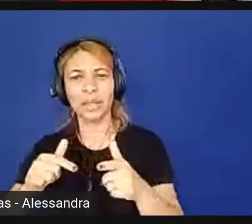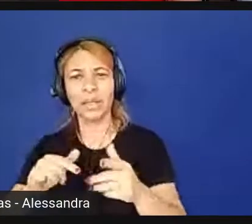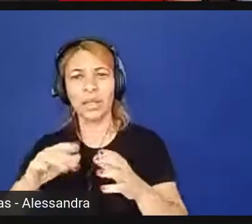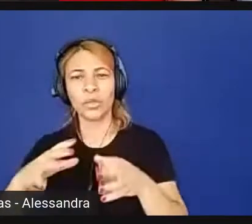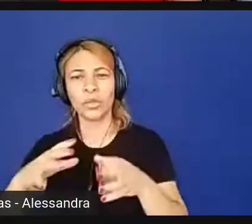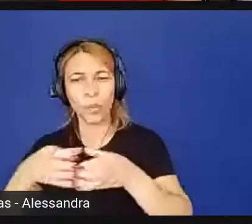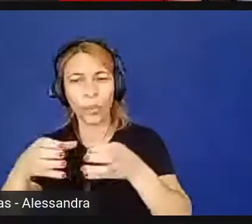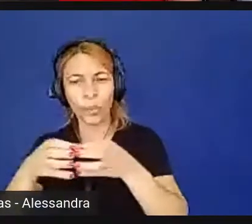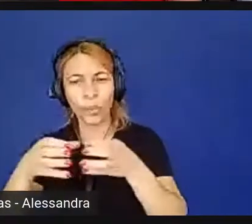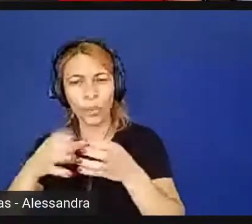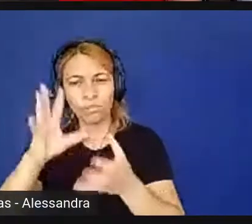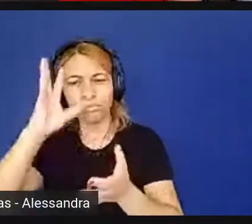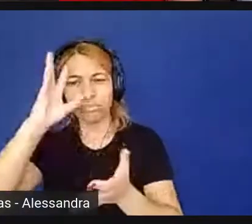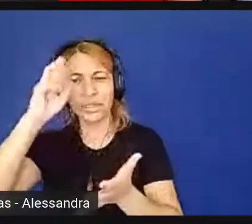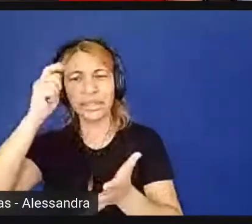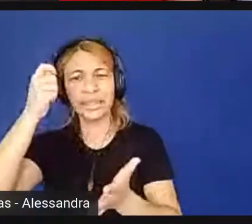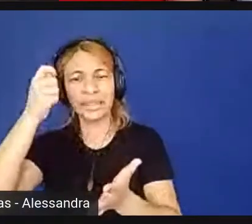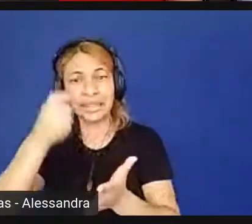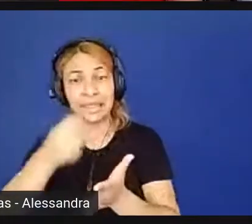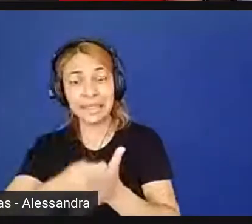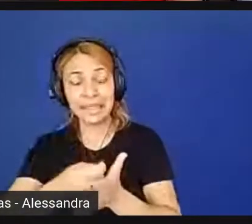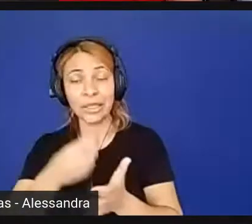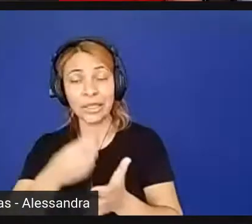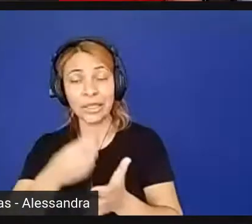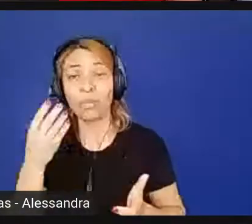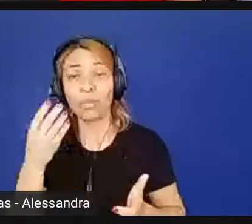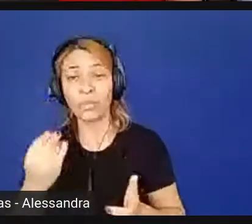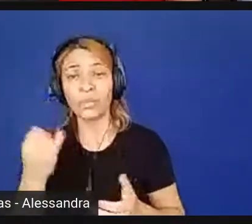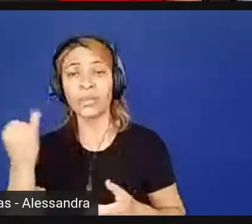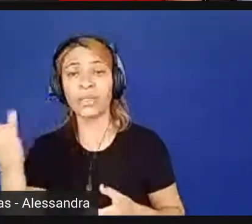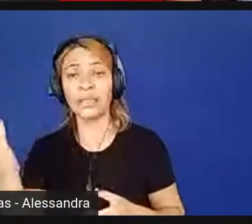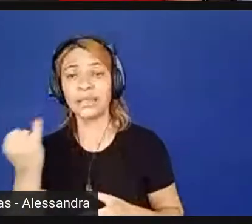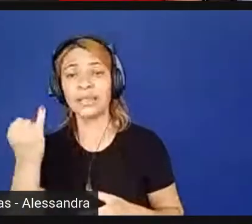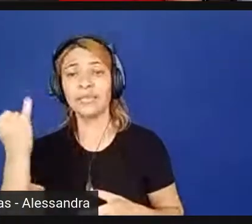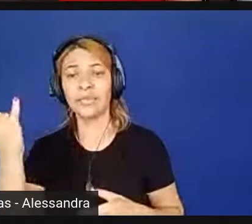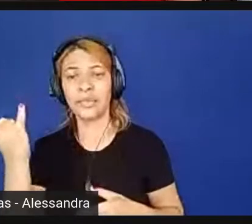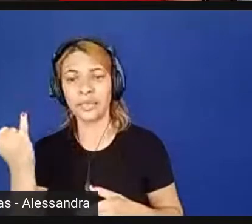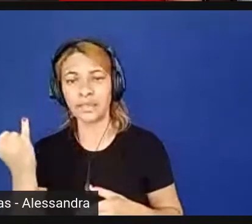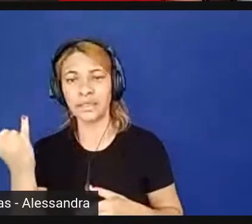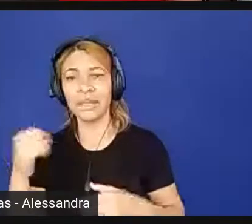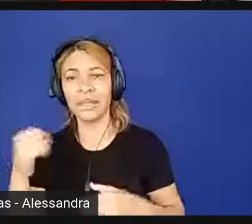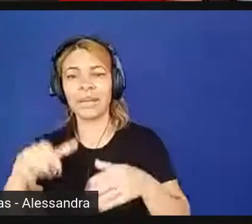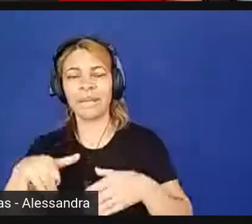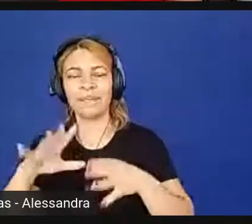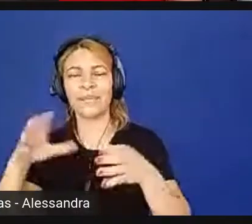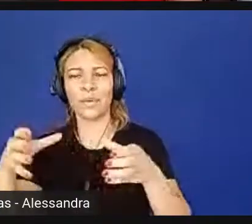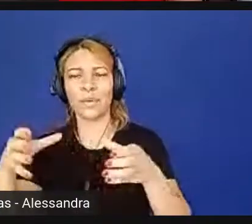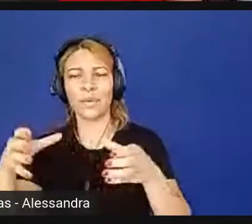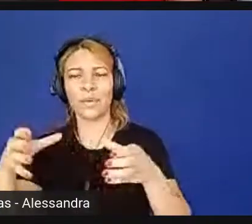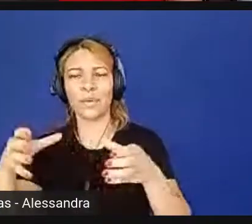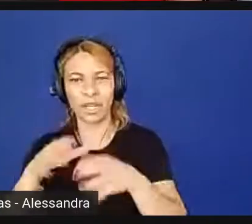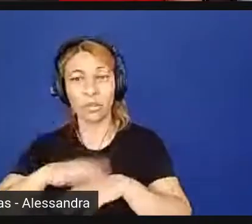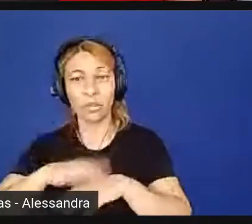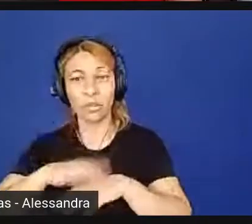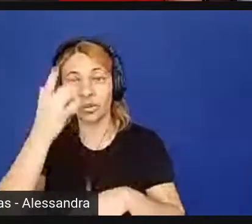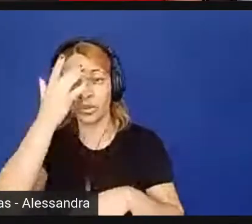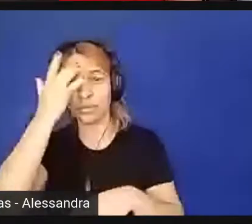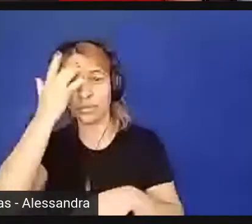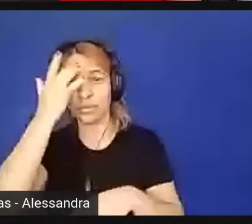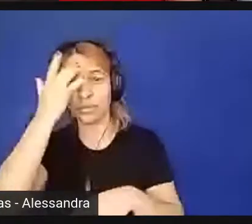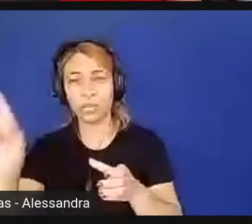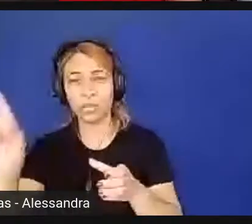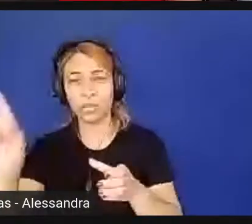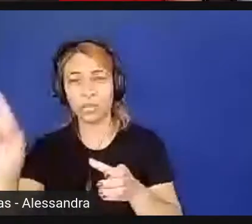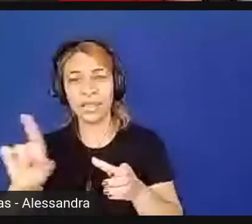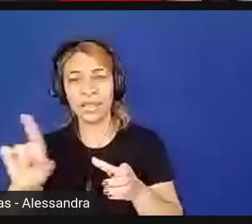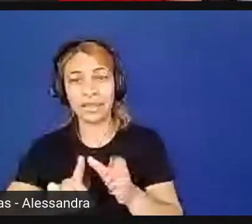colegialidade, decisões muito importantes, de repente, olha, aqui é colegiado. Four Eyes Rule, o que é isso? Vem do inglês? Regra